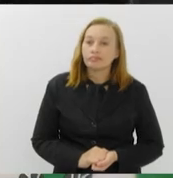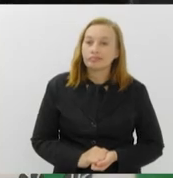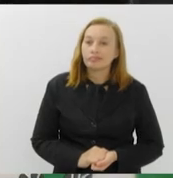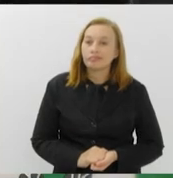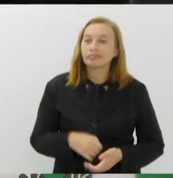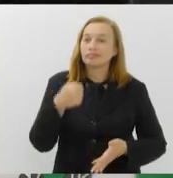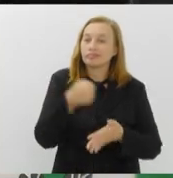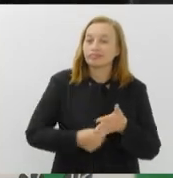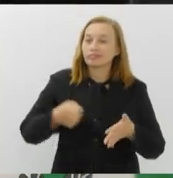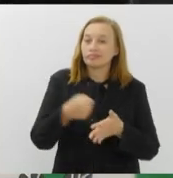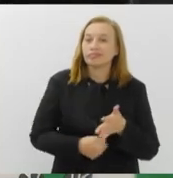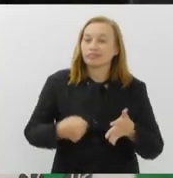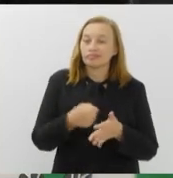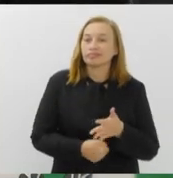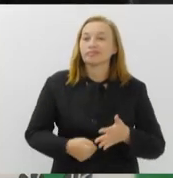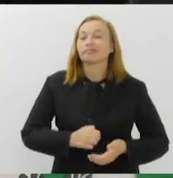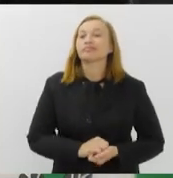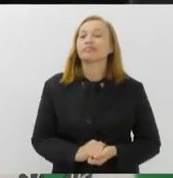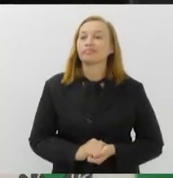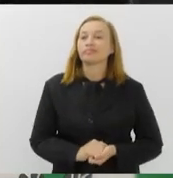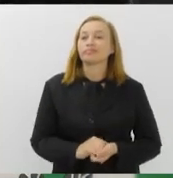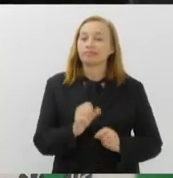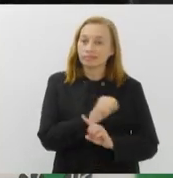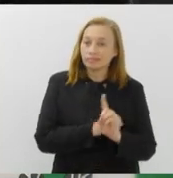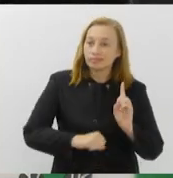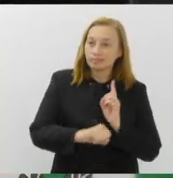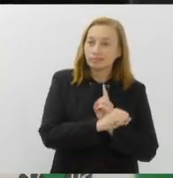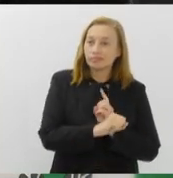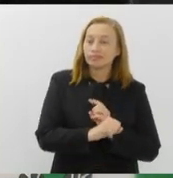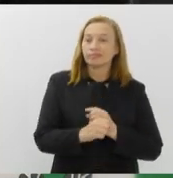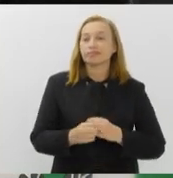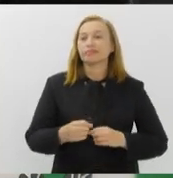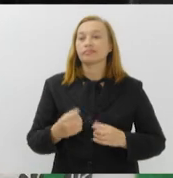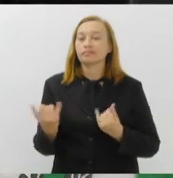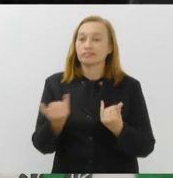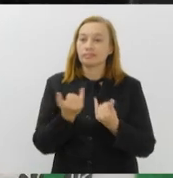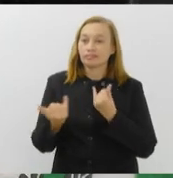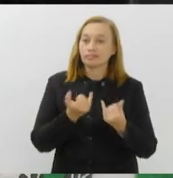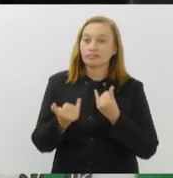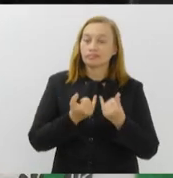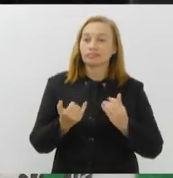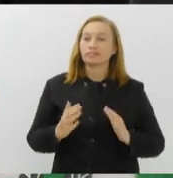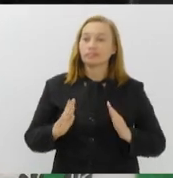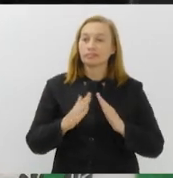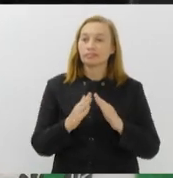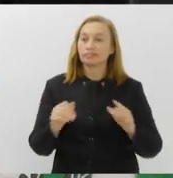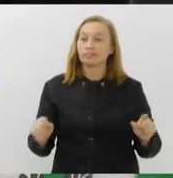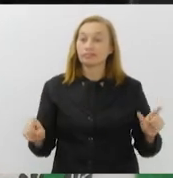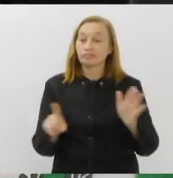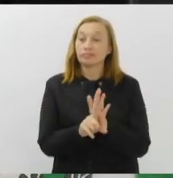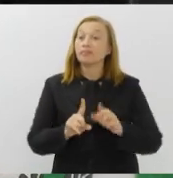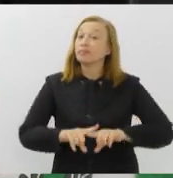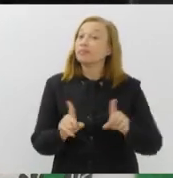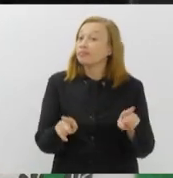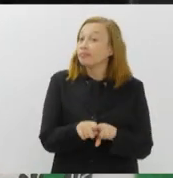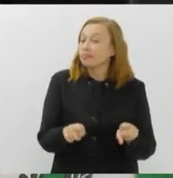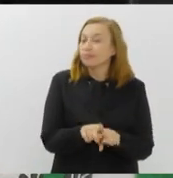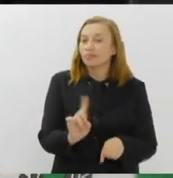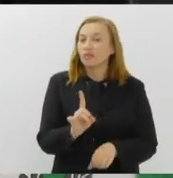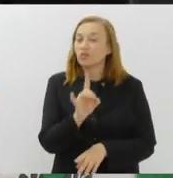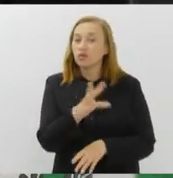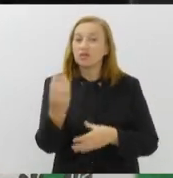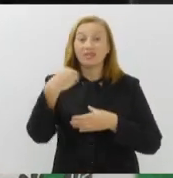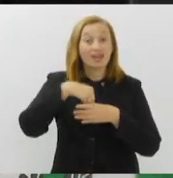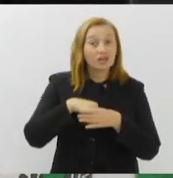lutas, as demandas que a sociedade traz para nós dentro dessas casas legislativas. Mas também não só dentro,